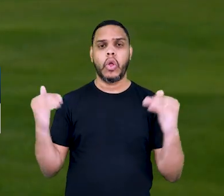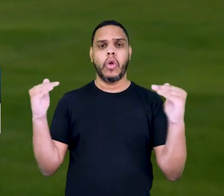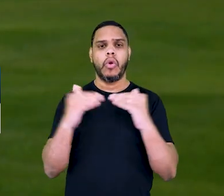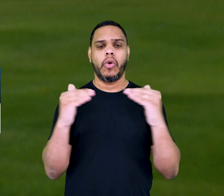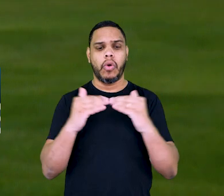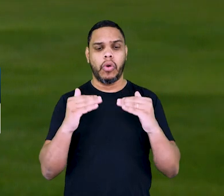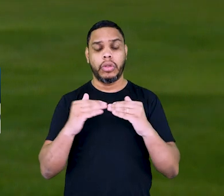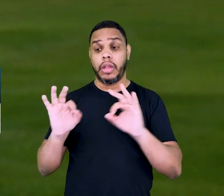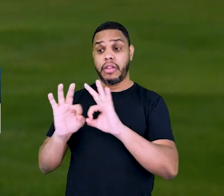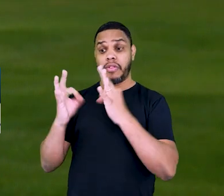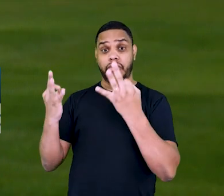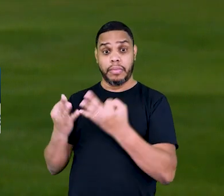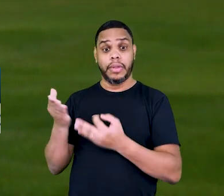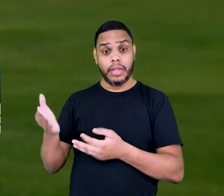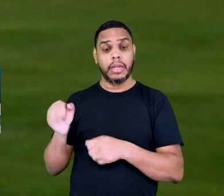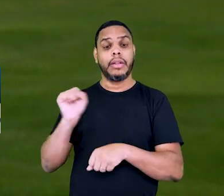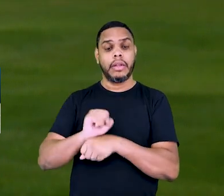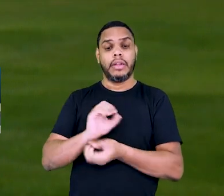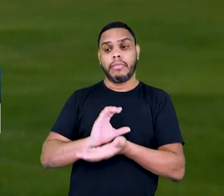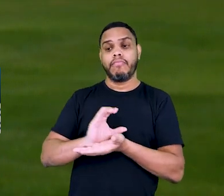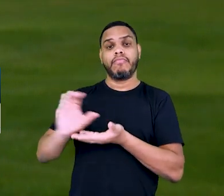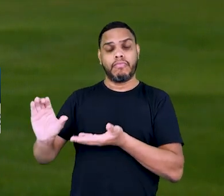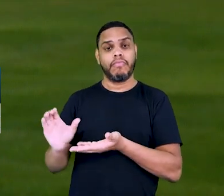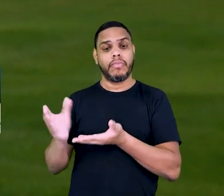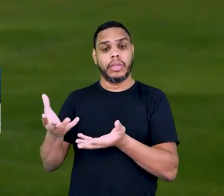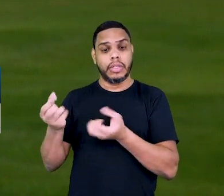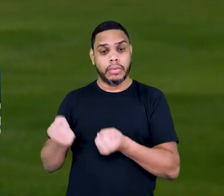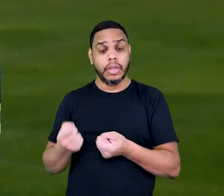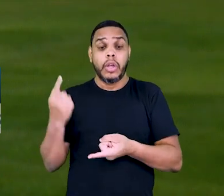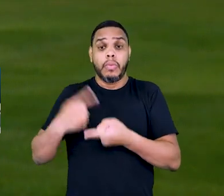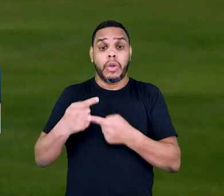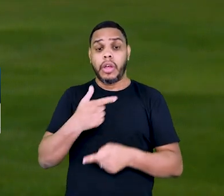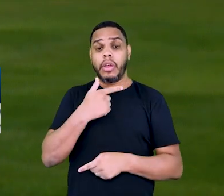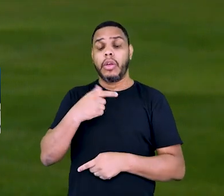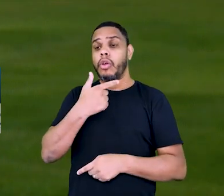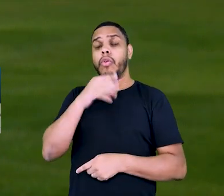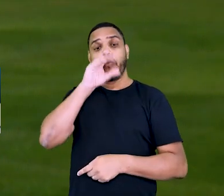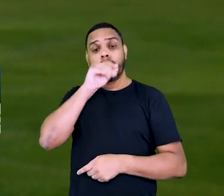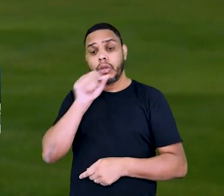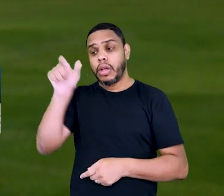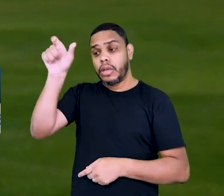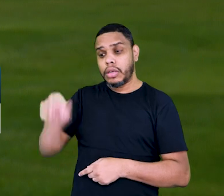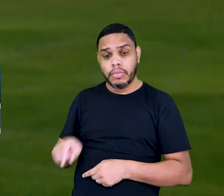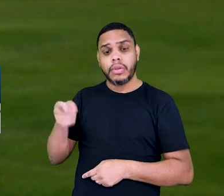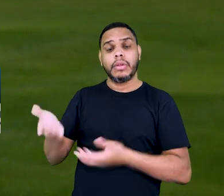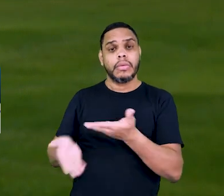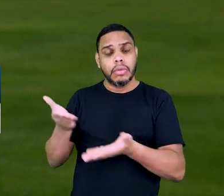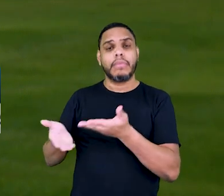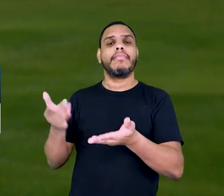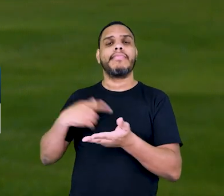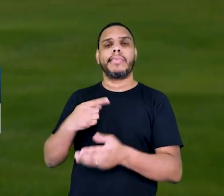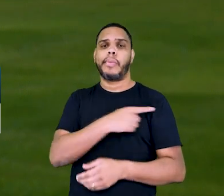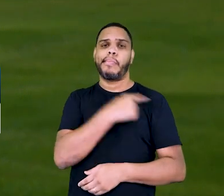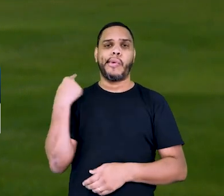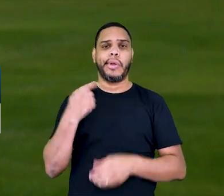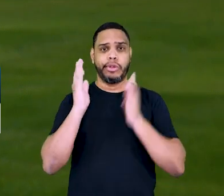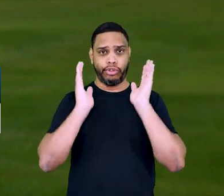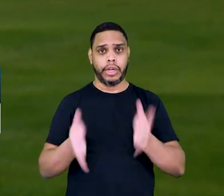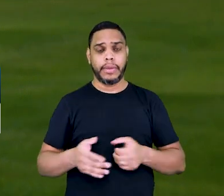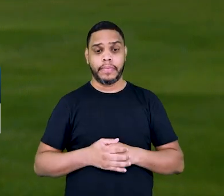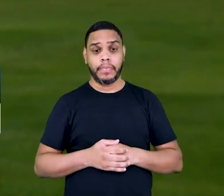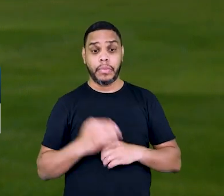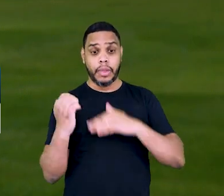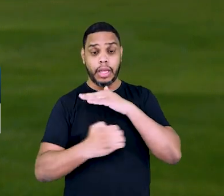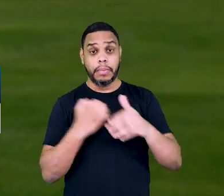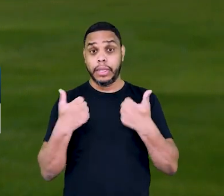do inspetor é que vai receber a indenização, já que o trabalhador morreu durante a tramitação do processo. A empresa de ônibus